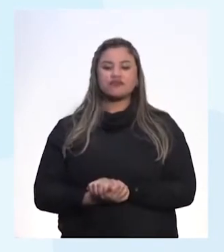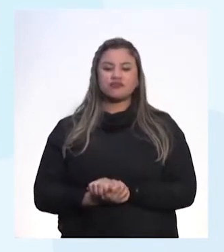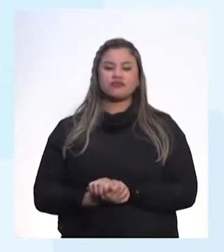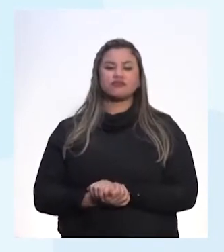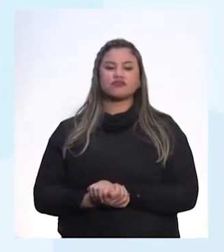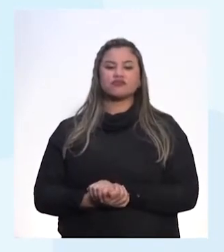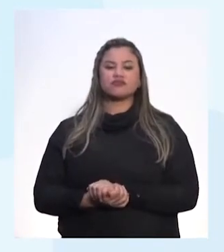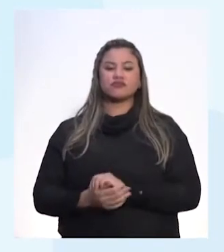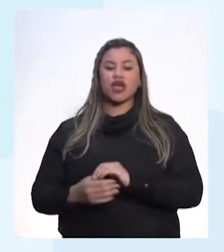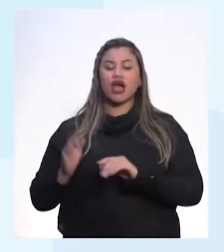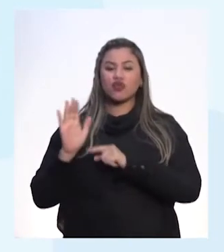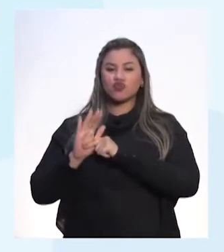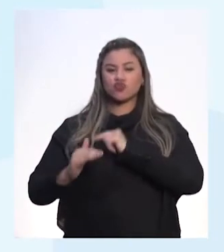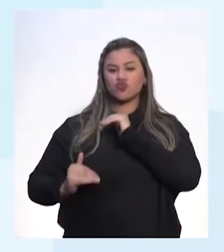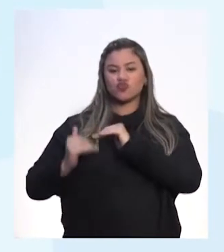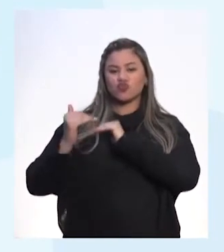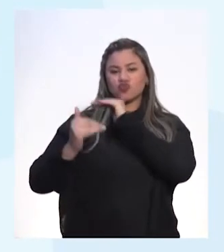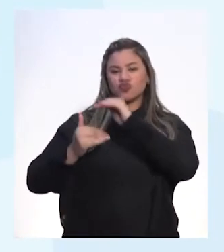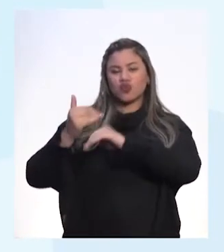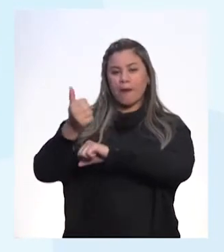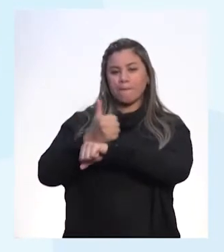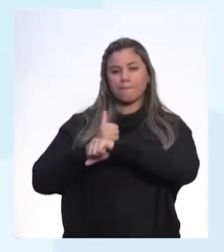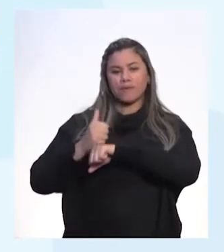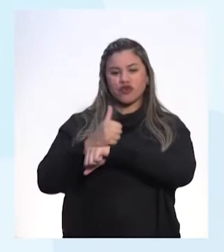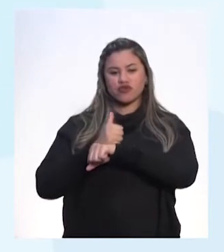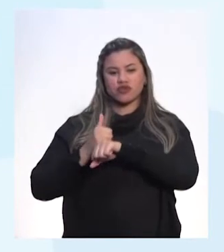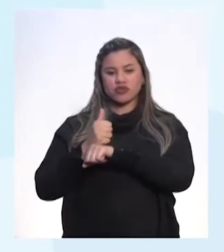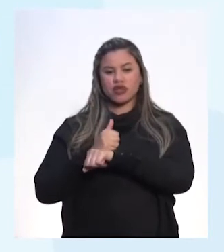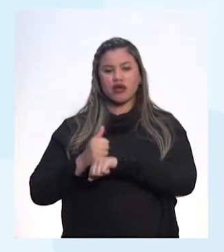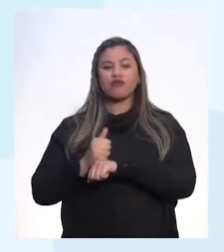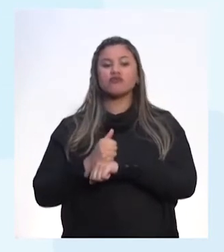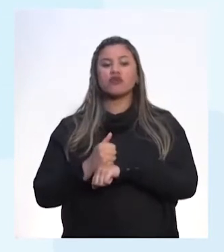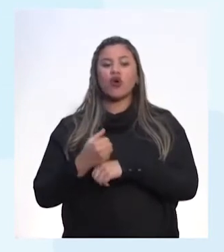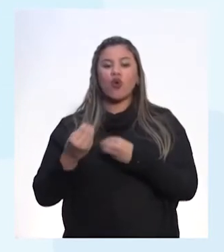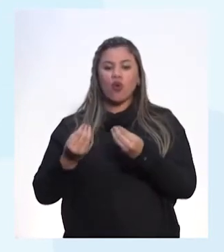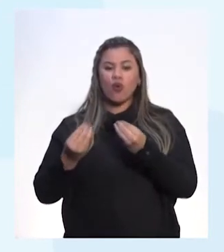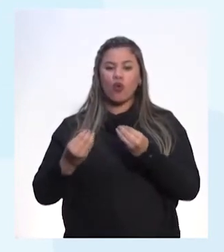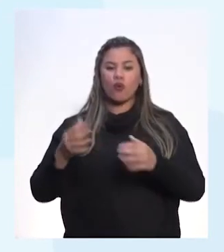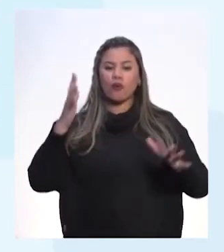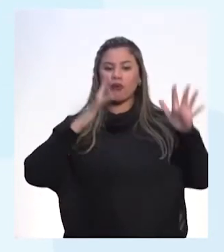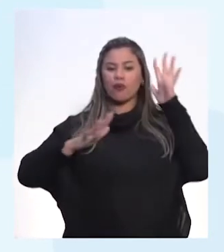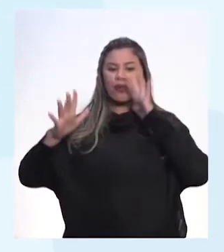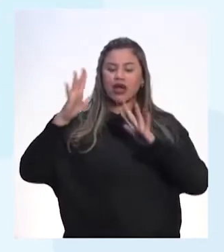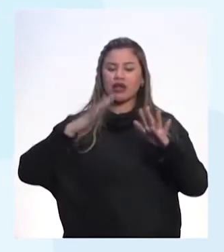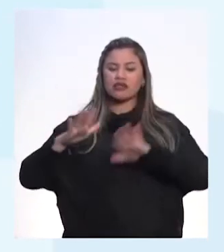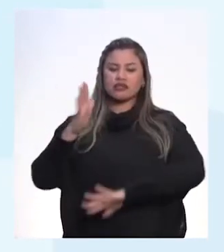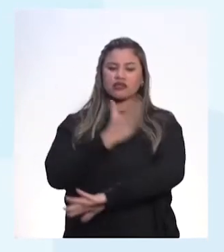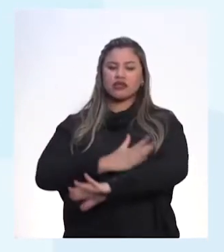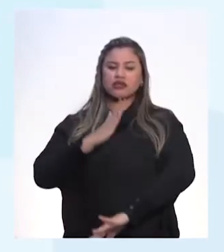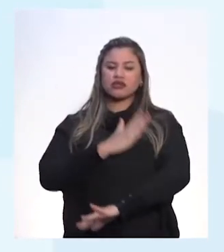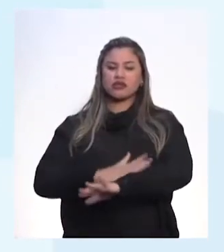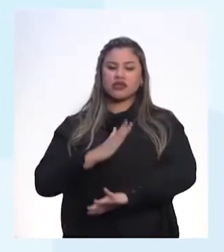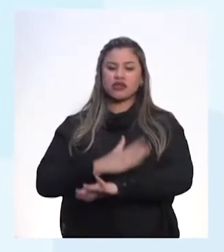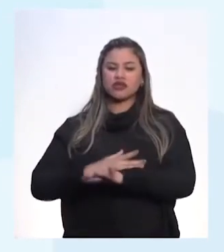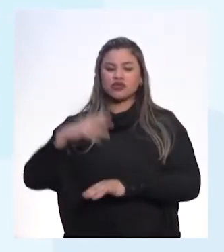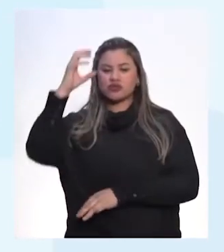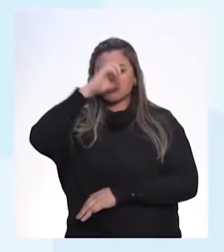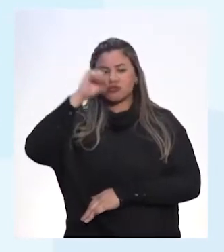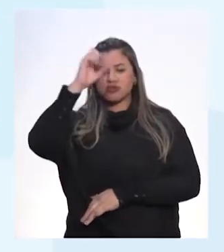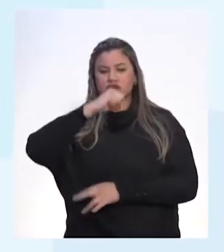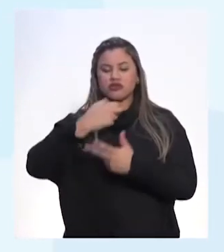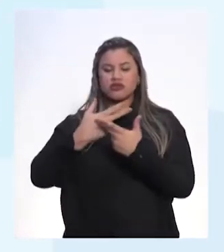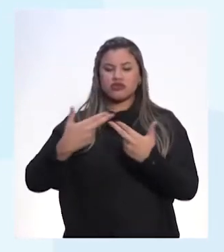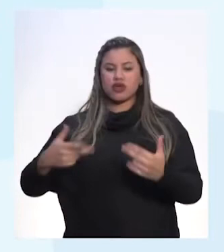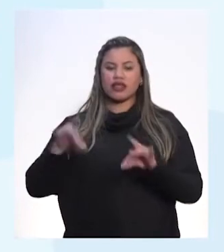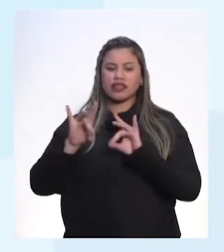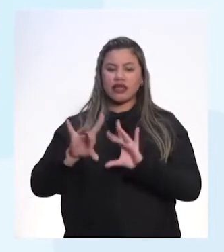no desenvolvimento e no aperfeiçoamento profissional, né, dos participantes, por meio da reflexão sobre suas práticas e da inserção do conhecimento de